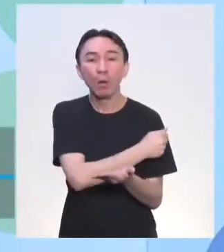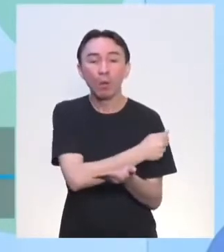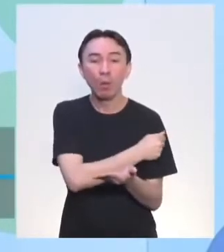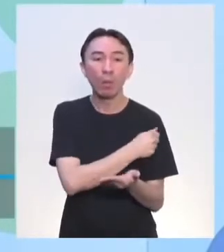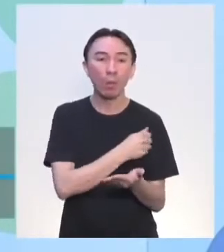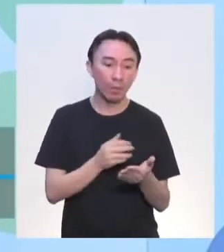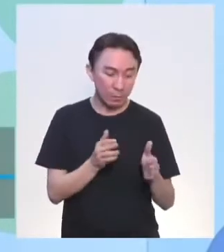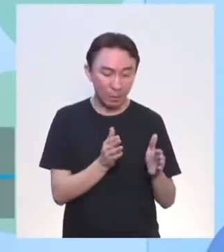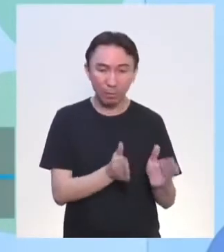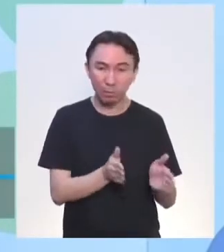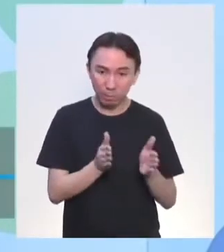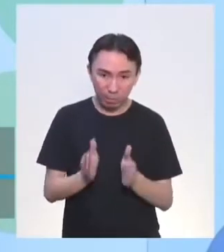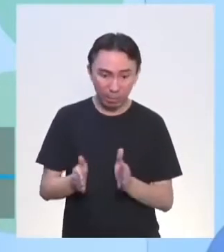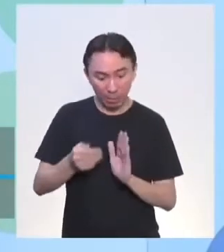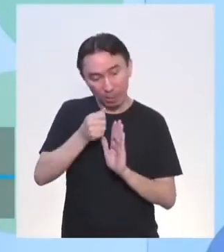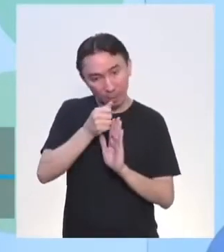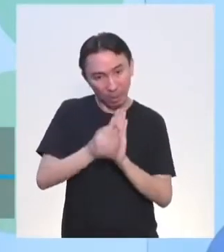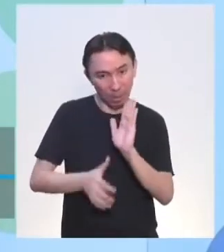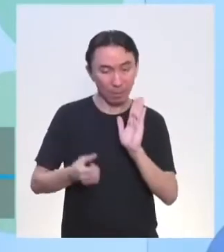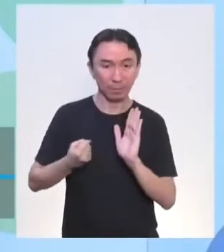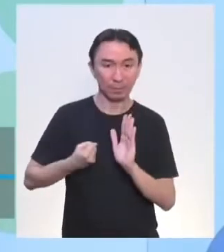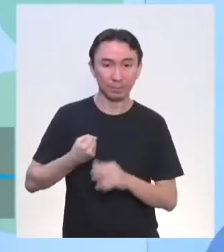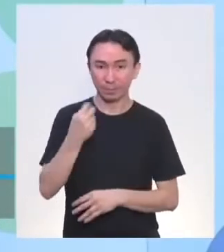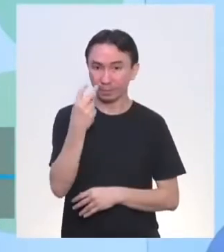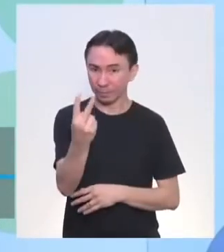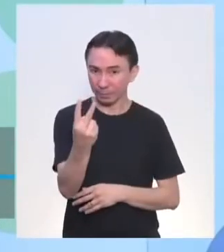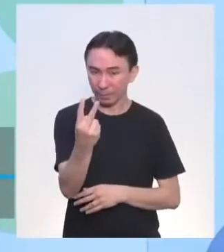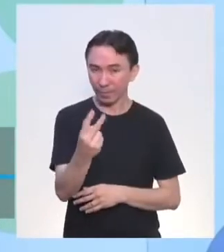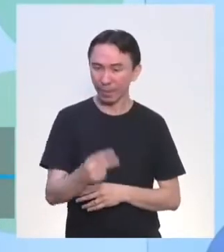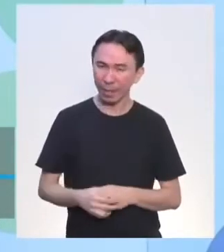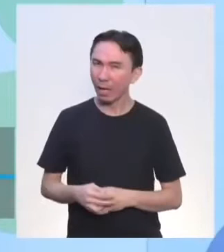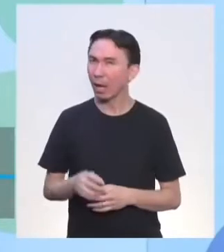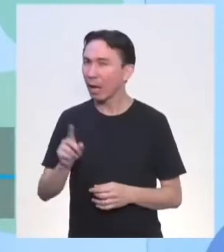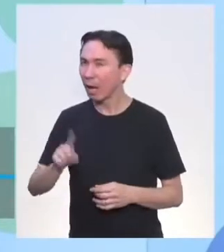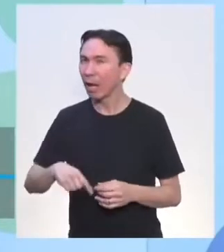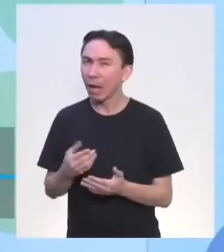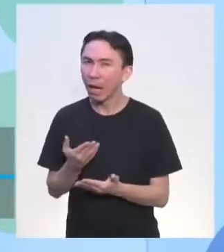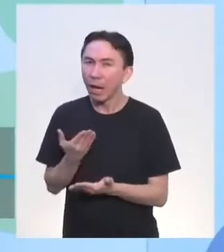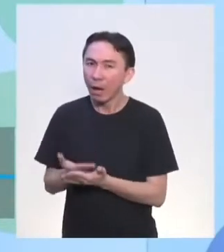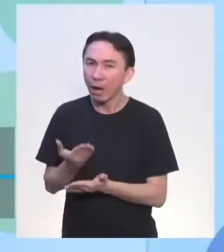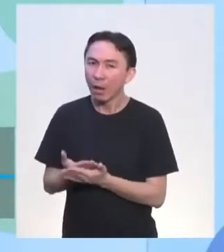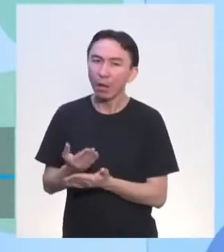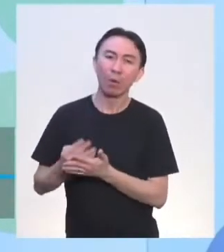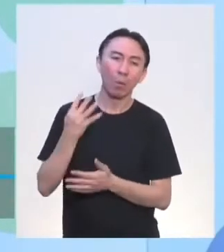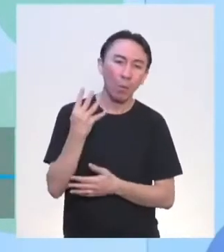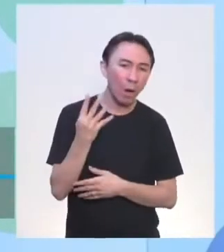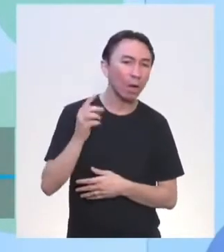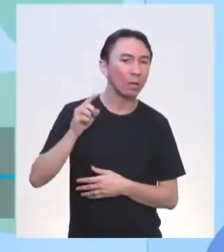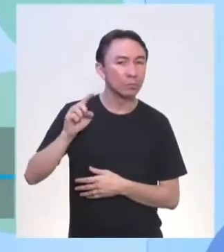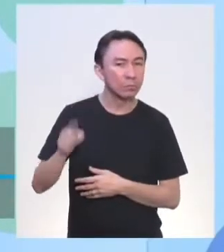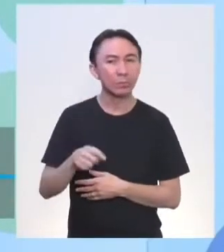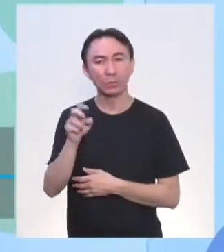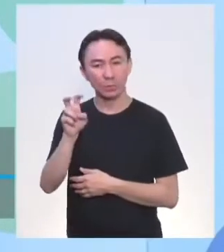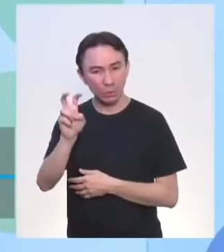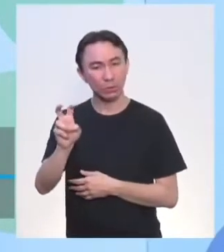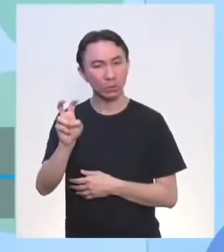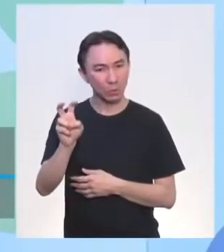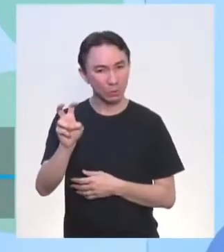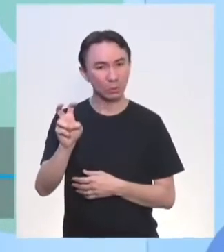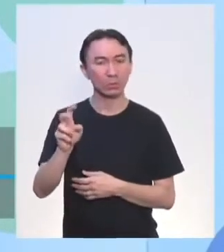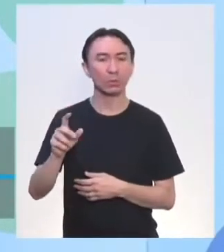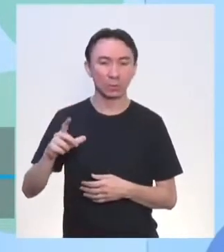de atividade 2, né? A aula, se eu não me engano, a aula 4 e 5, é 4 e 5, que vai falar